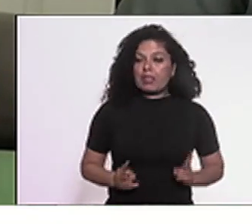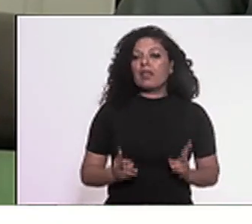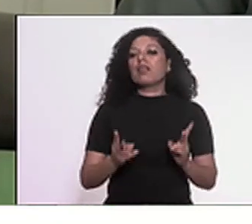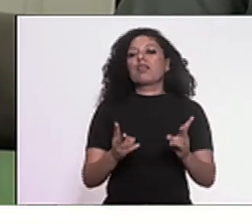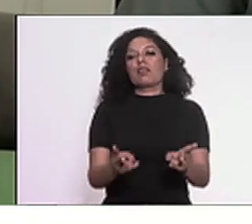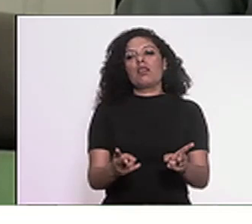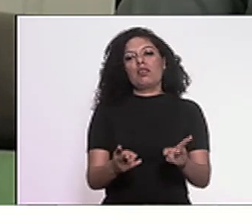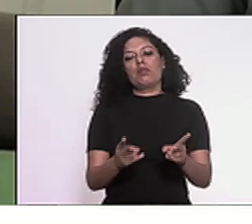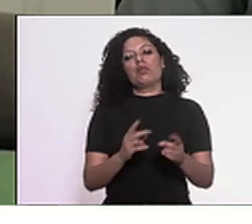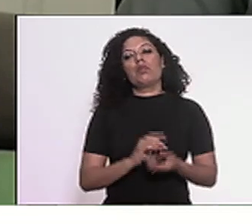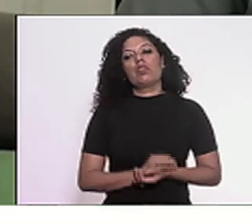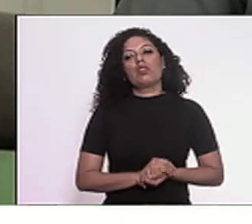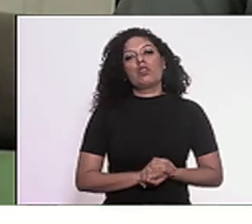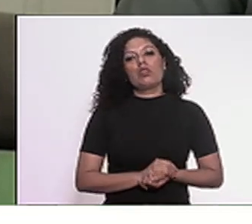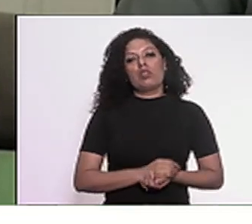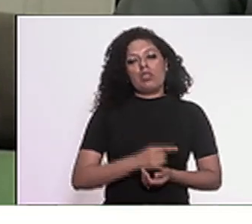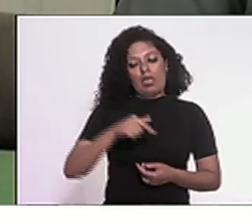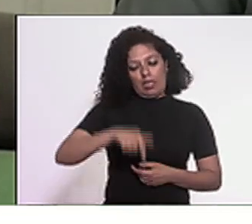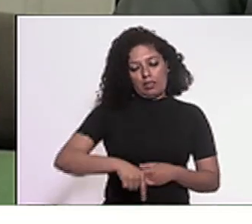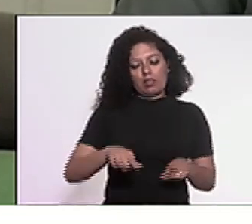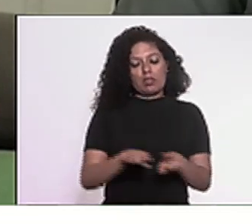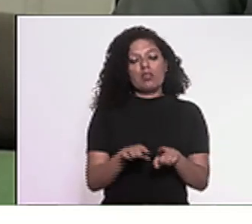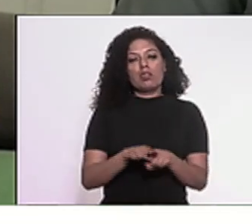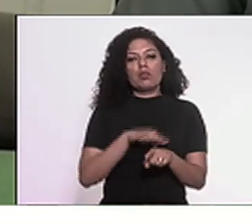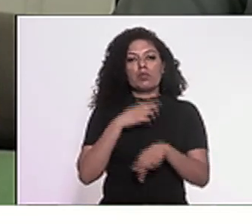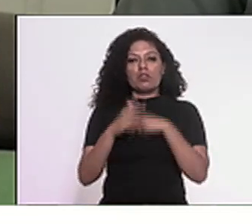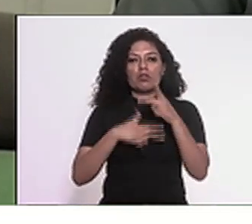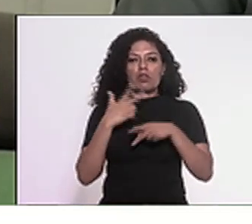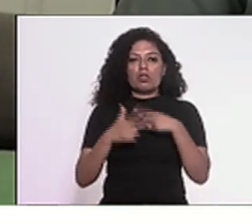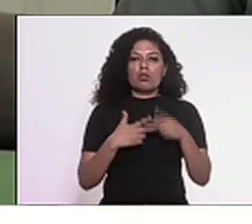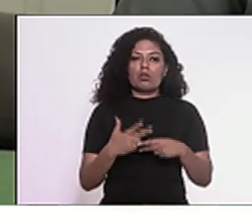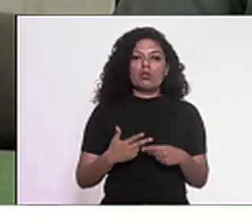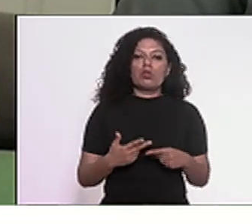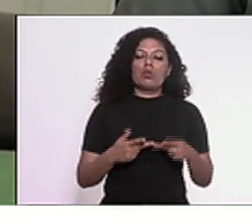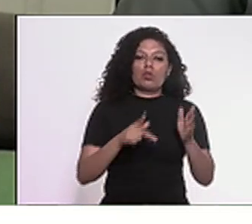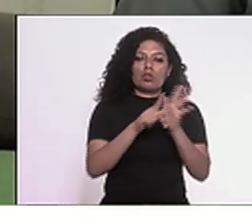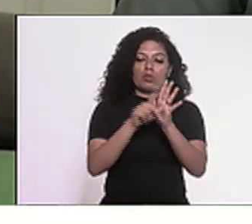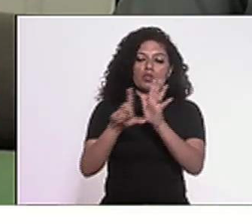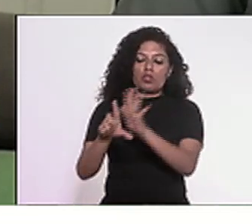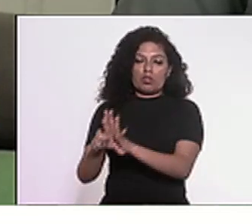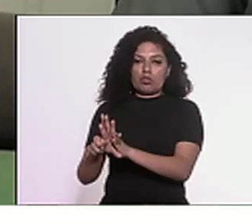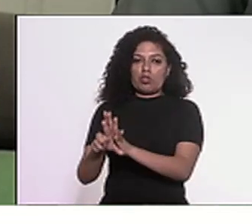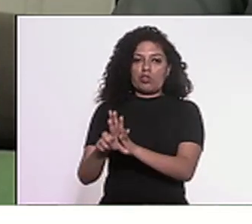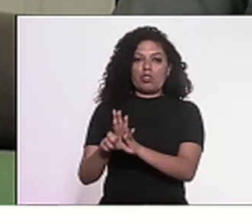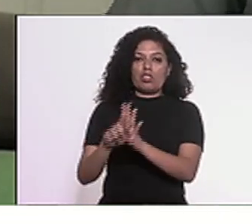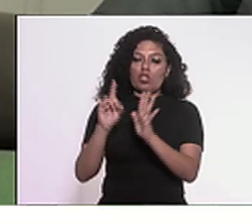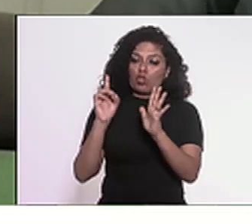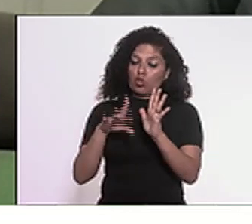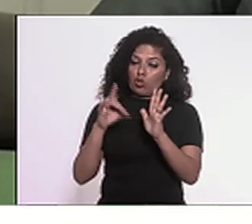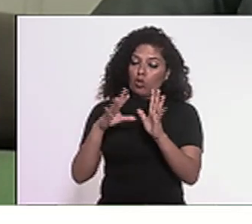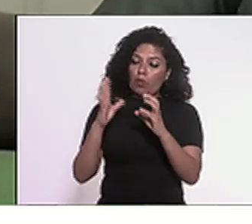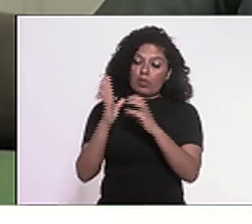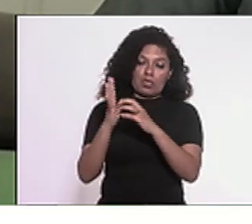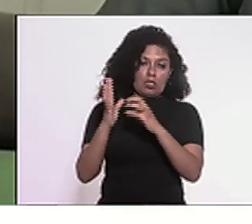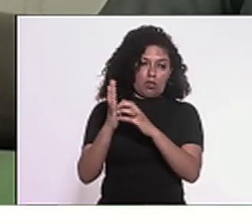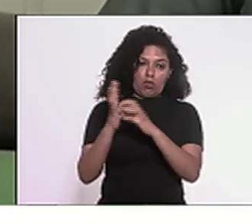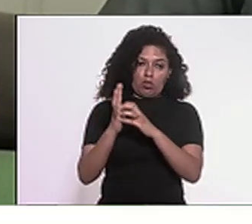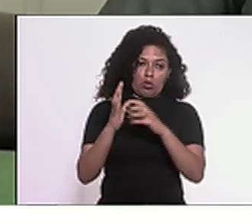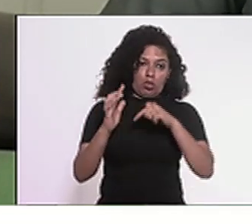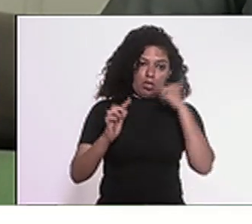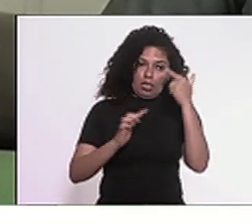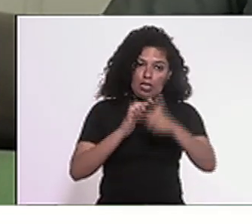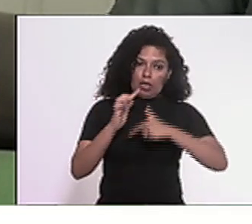né? Foi falado aqui também que não deve ser um projeto só voltado aos servidores da Ativa. Eu concordo, eu